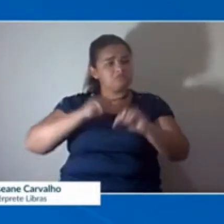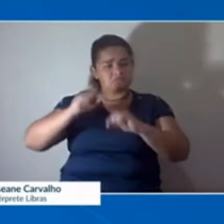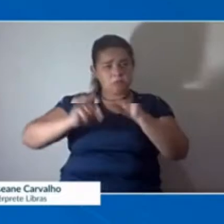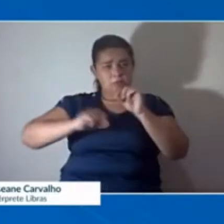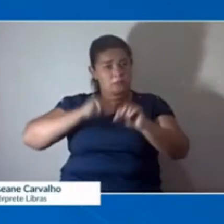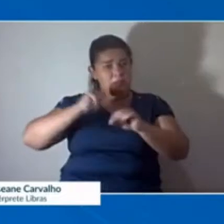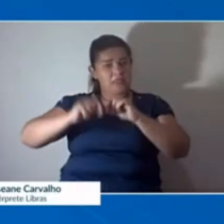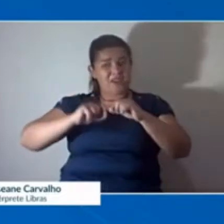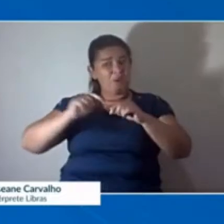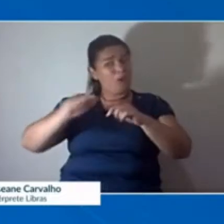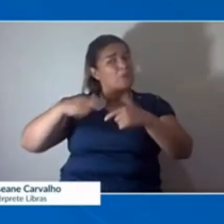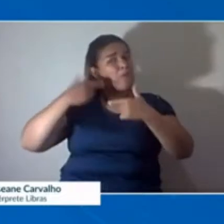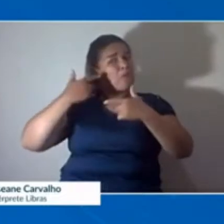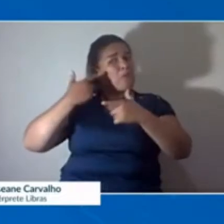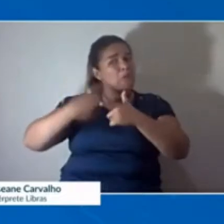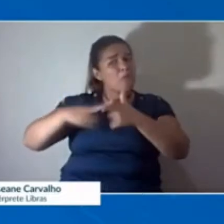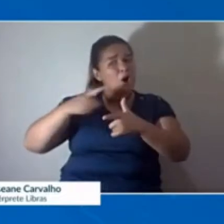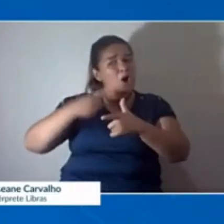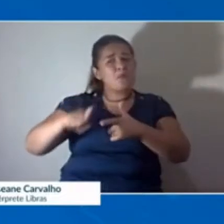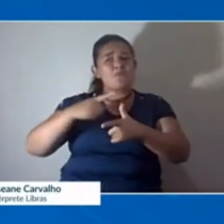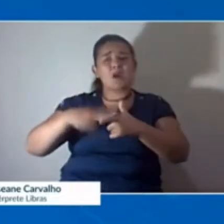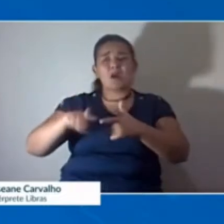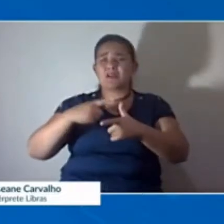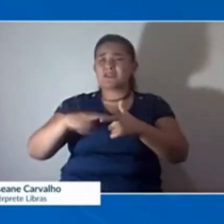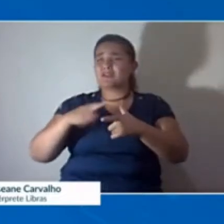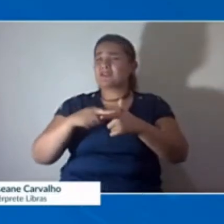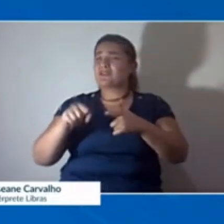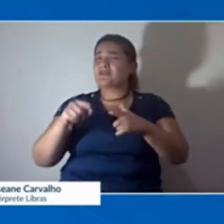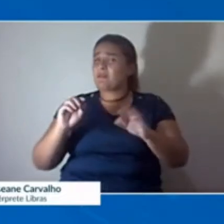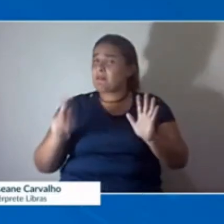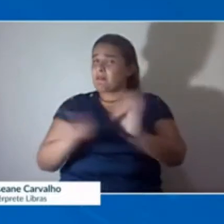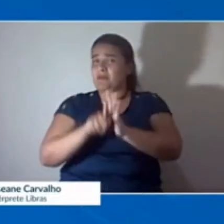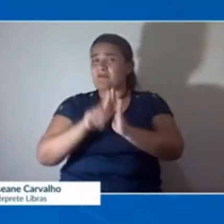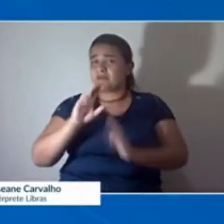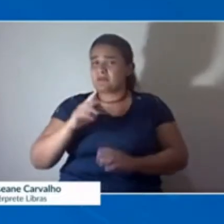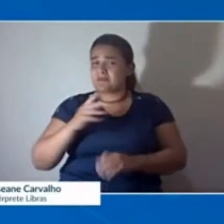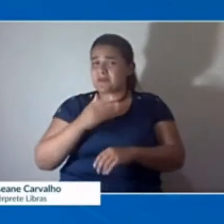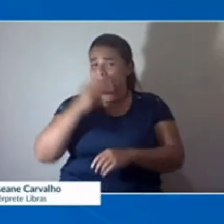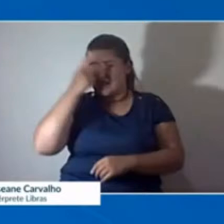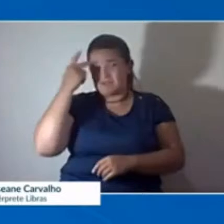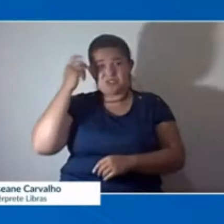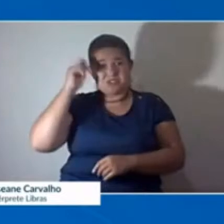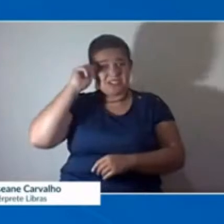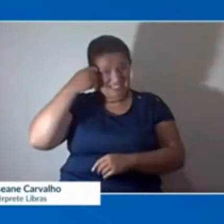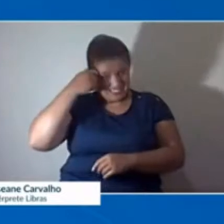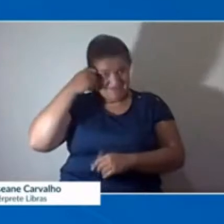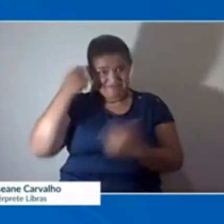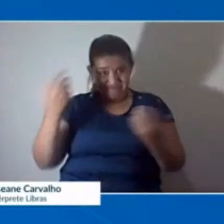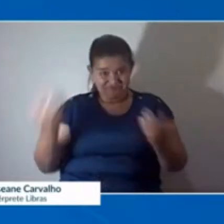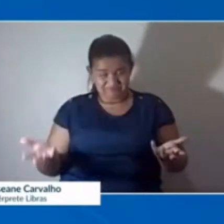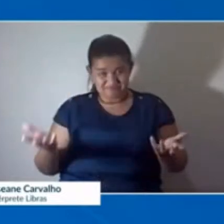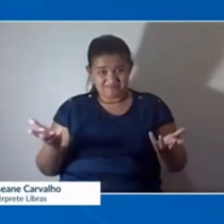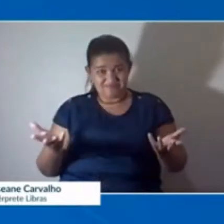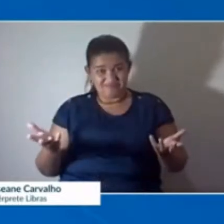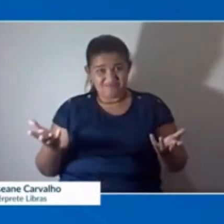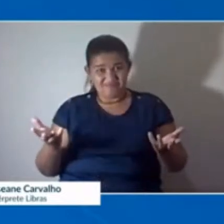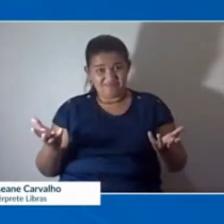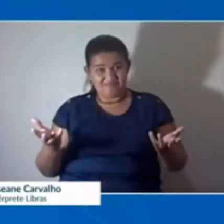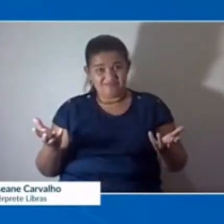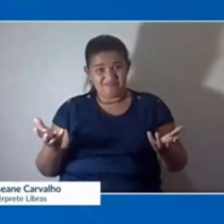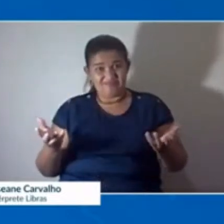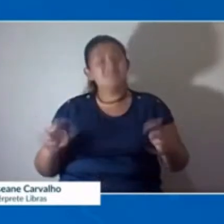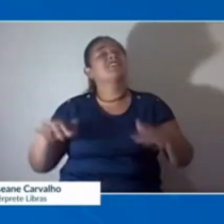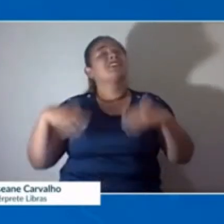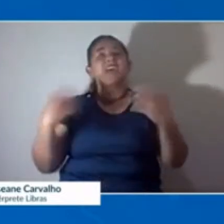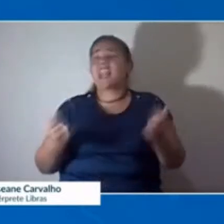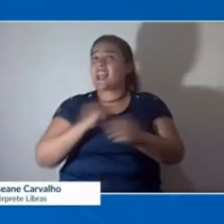com o marcador étnico-racial, né? Então, é claro que nós tivemos aí no